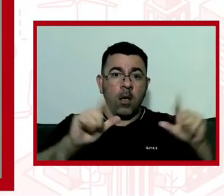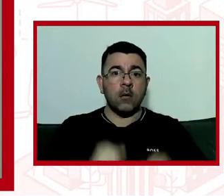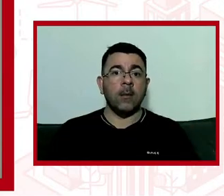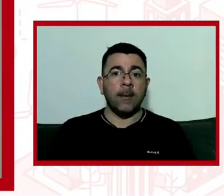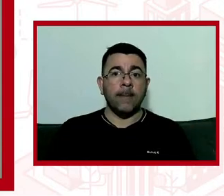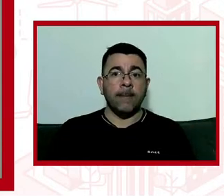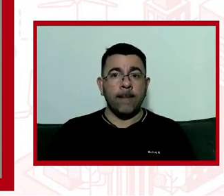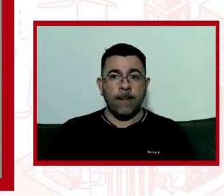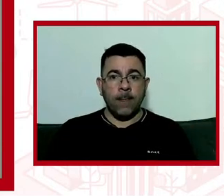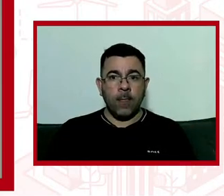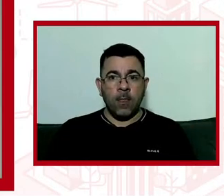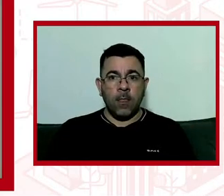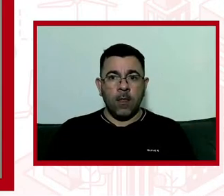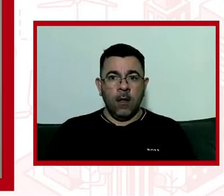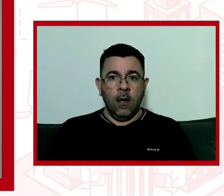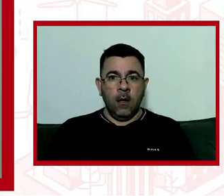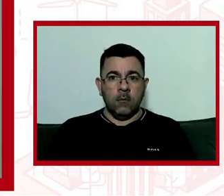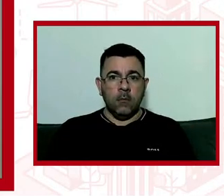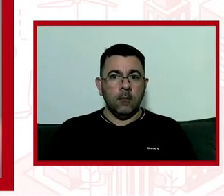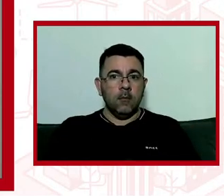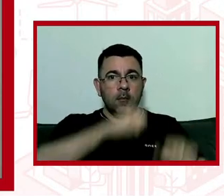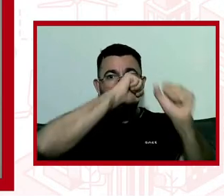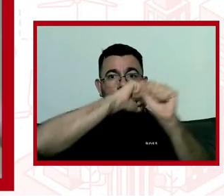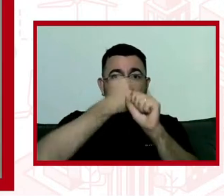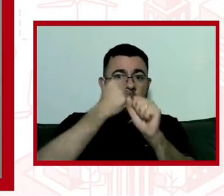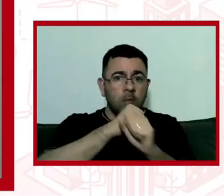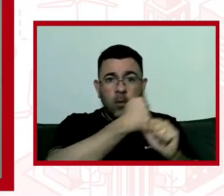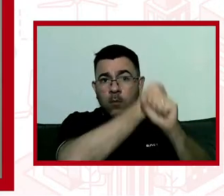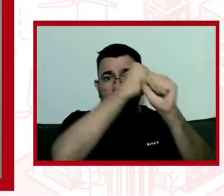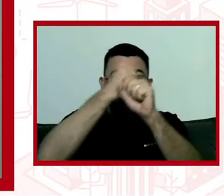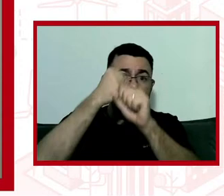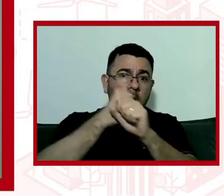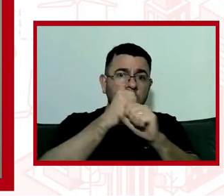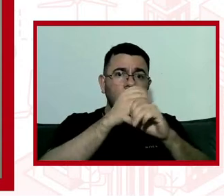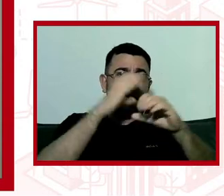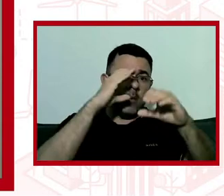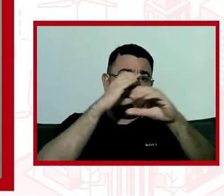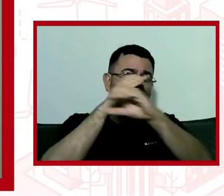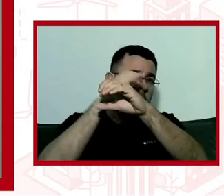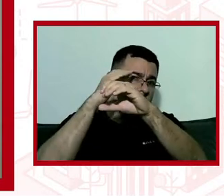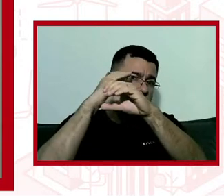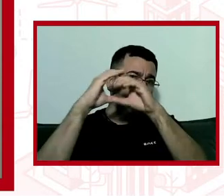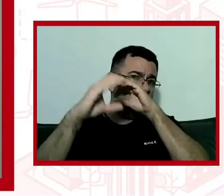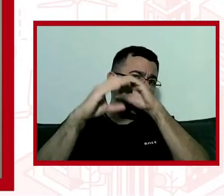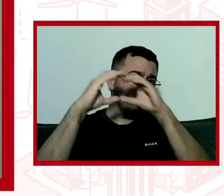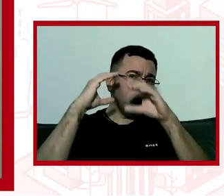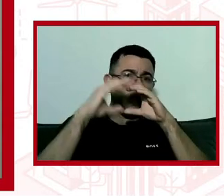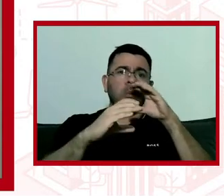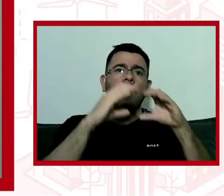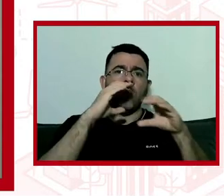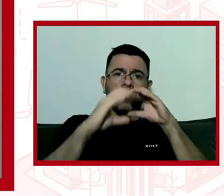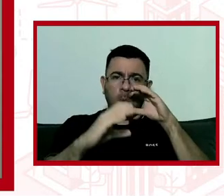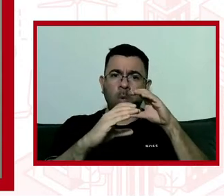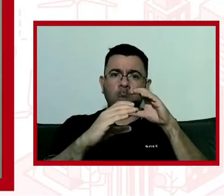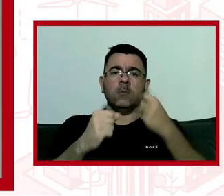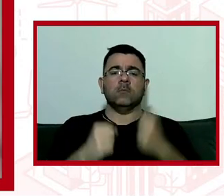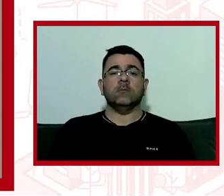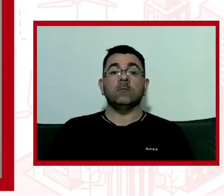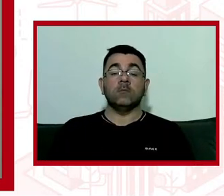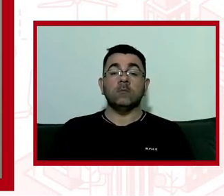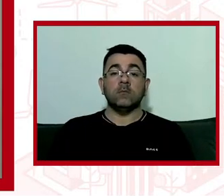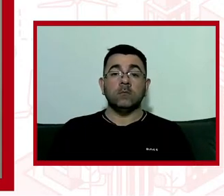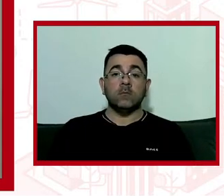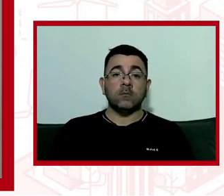eh de construção de projeto de engenharia então de projeto eh de obra de